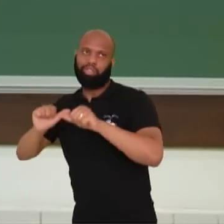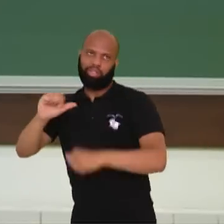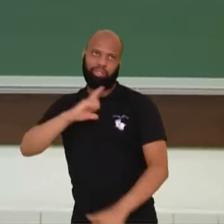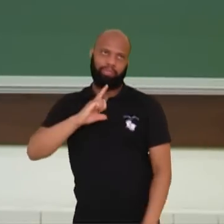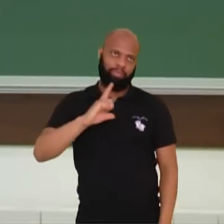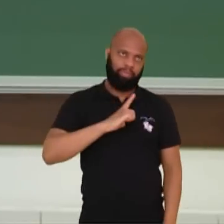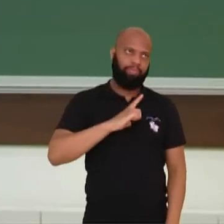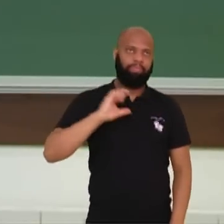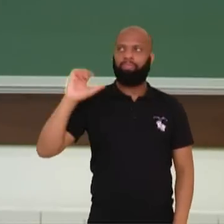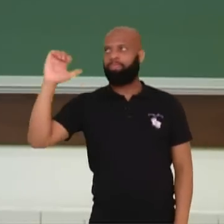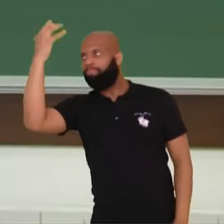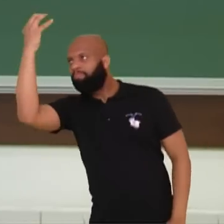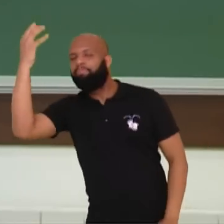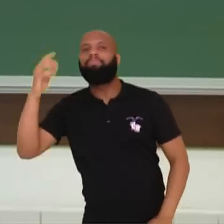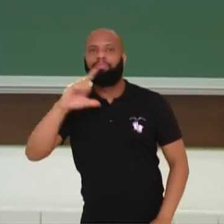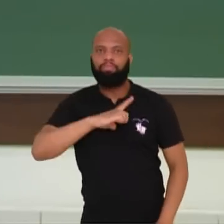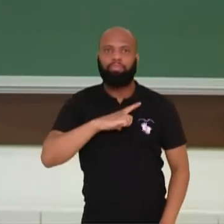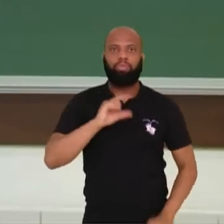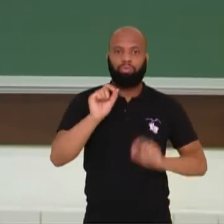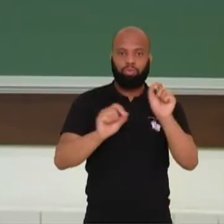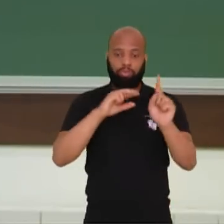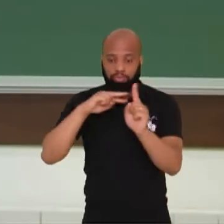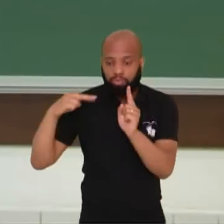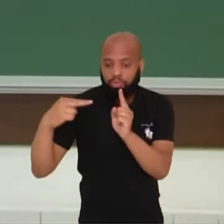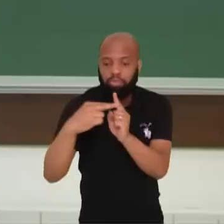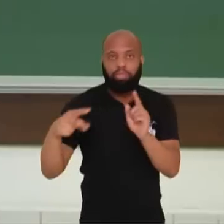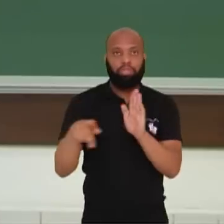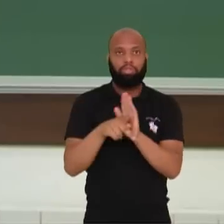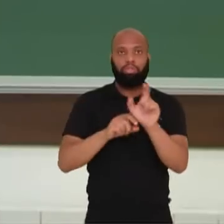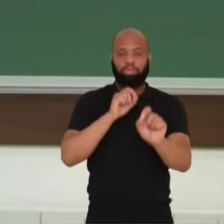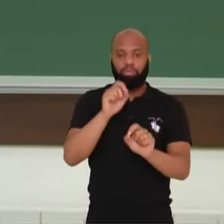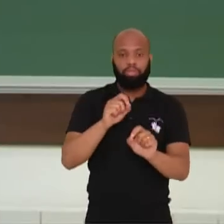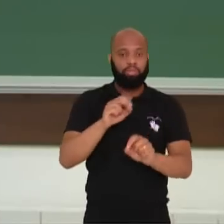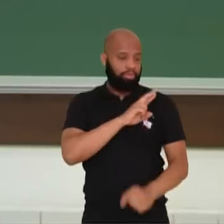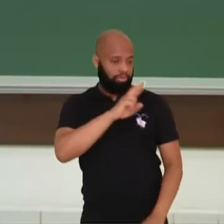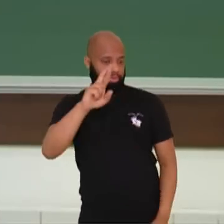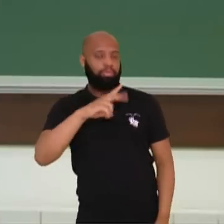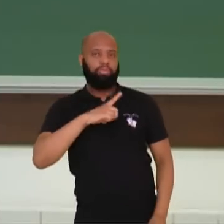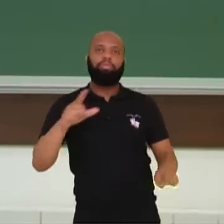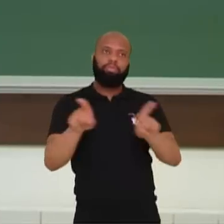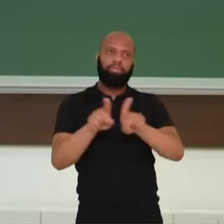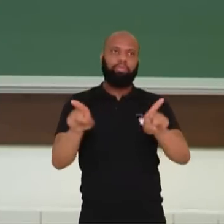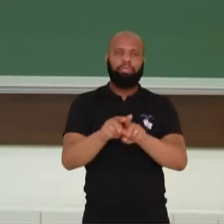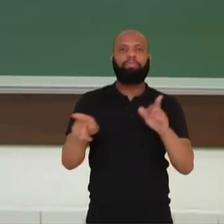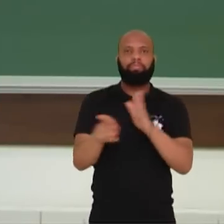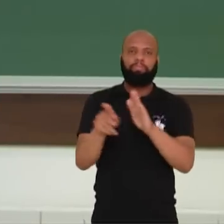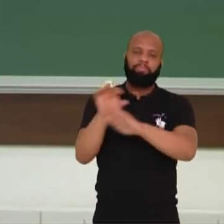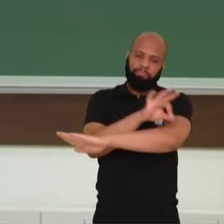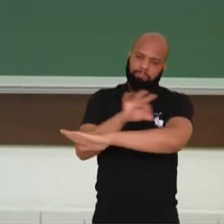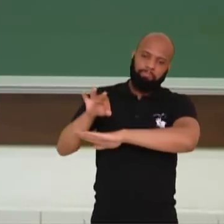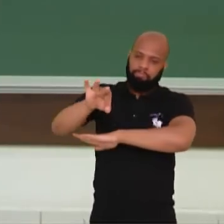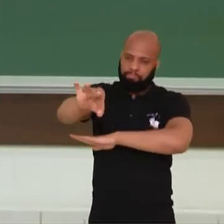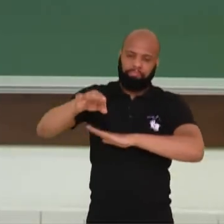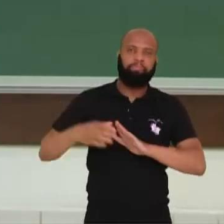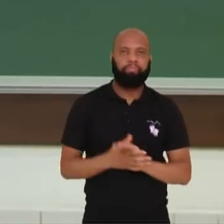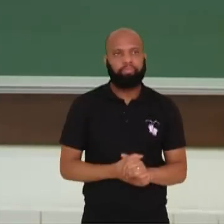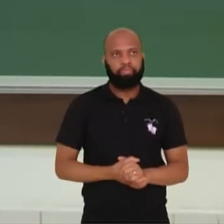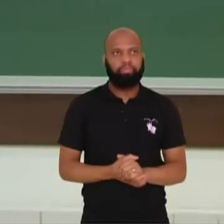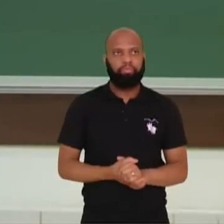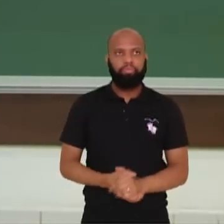transformações que ocorreram na perspectiva religiosa, que também se reflete na arquitetura. Okay?